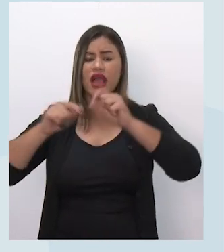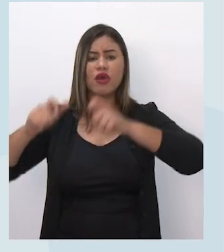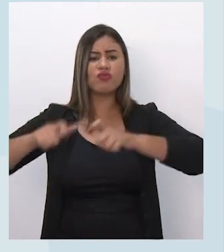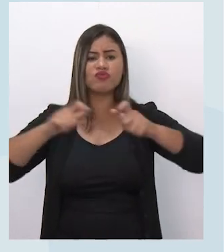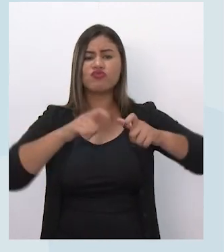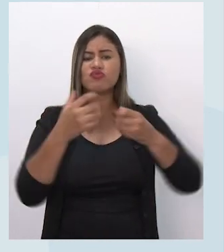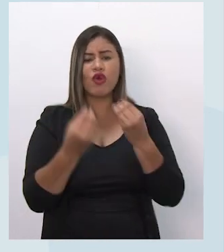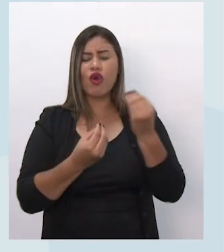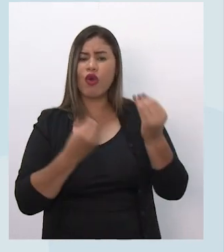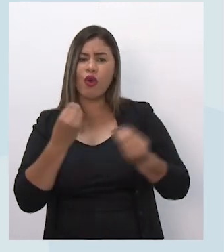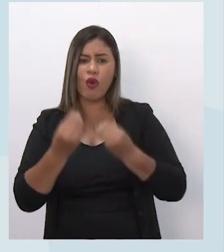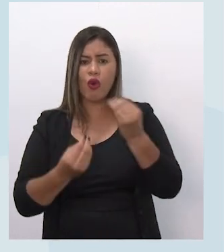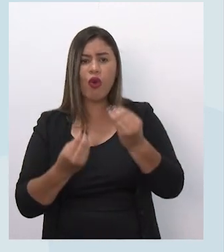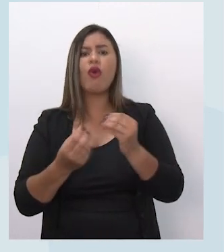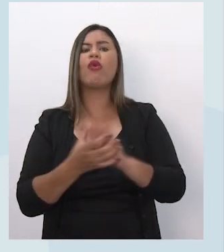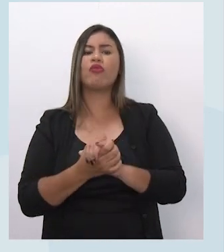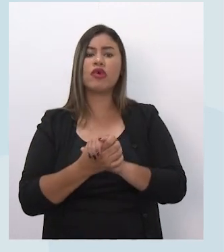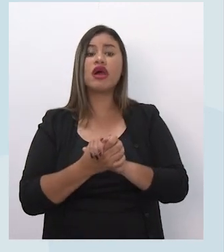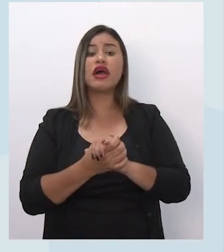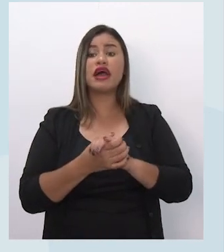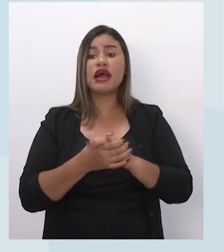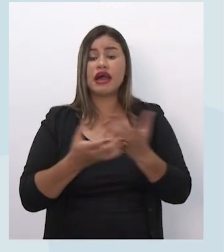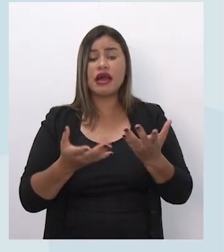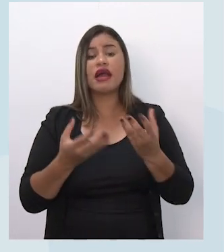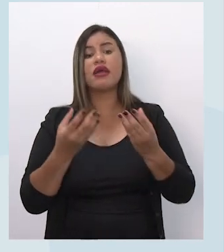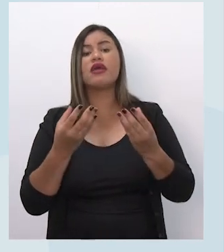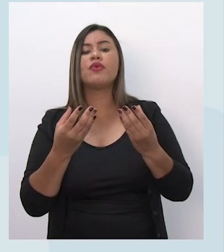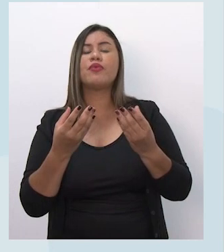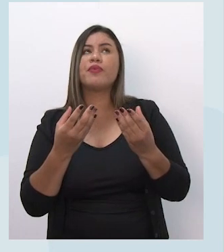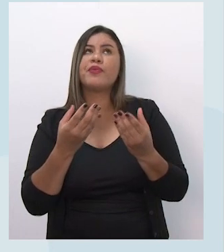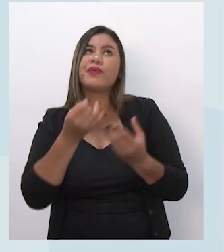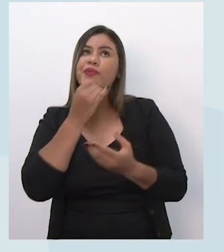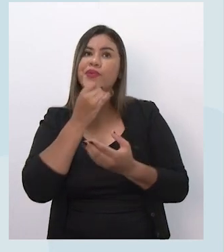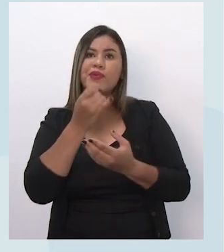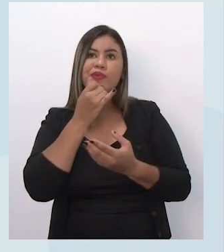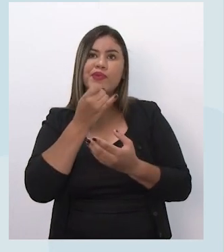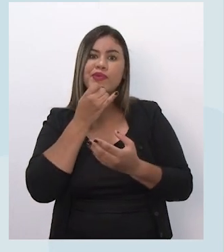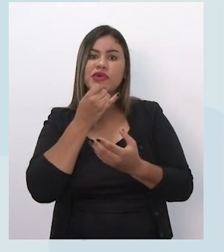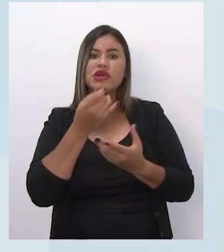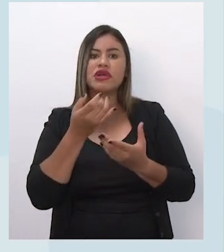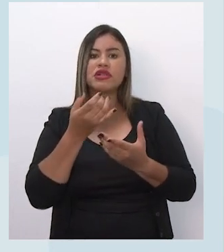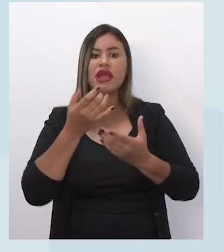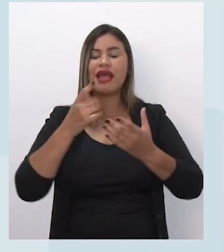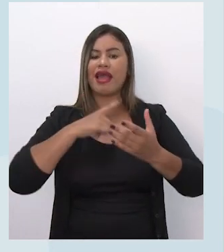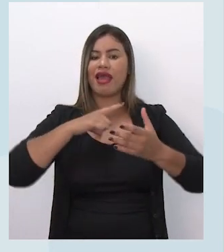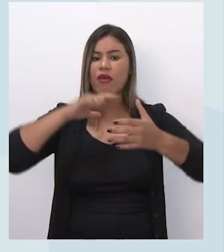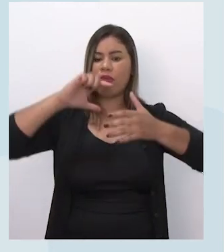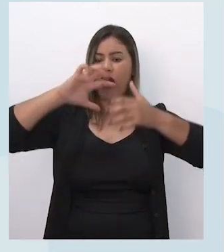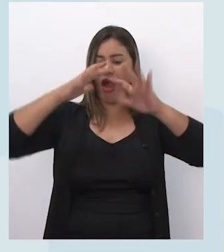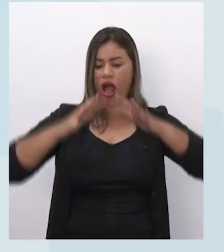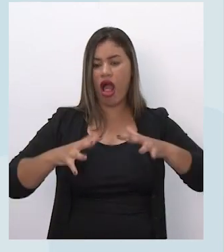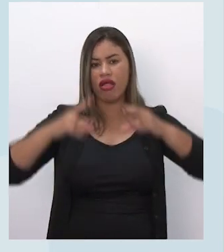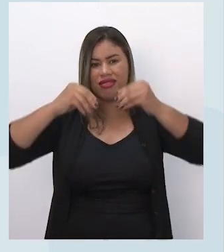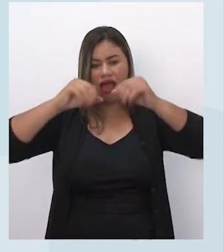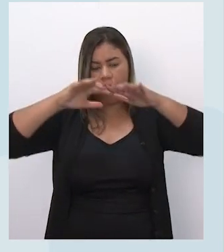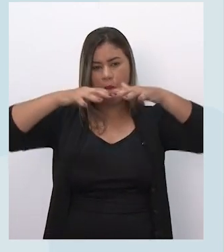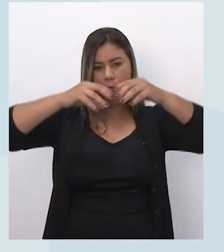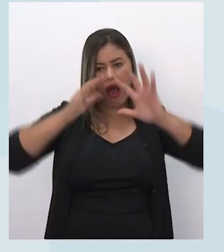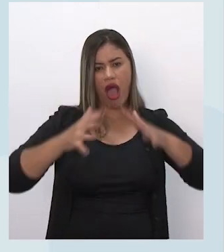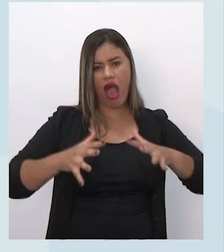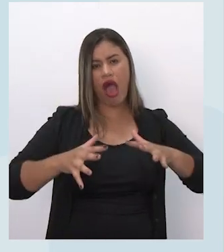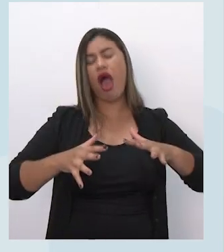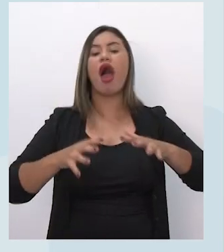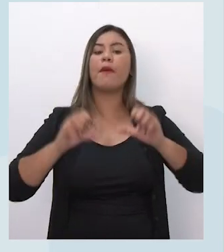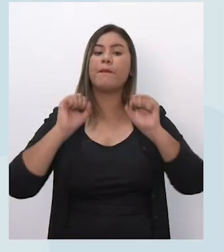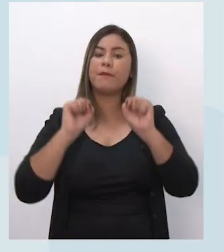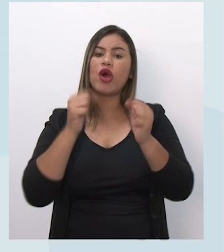suas condições geográficas para estar ocorrendo. Então, por exemplo, se ocorre aí um desmoronamento de terra, a ideia é fazer com que o estudante